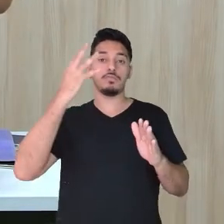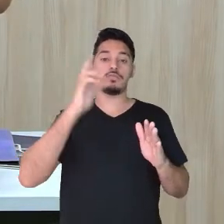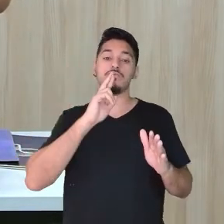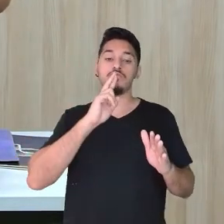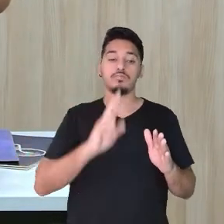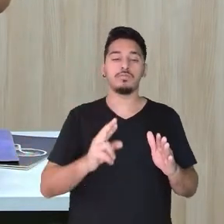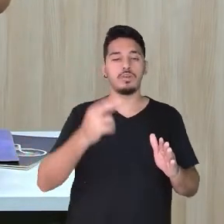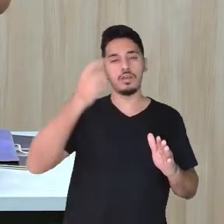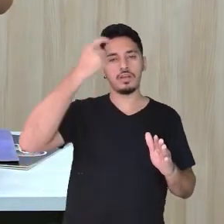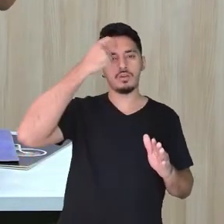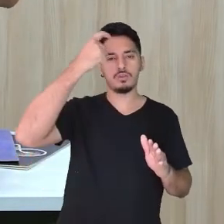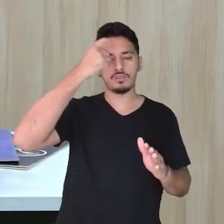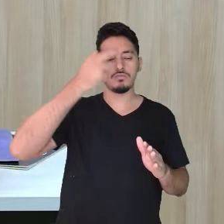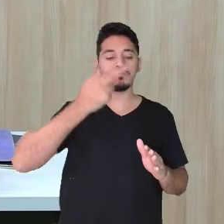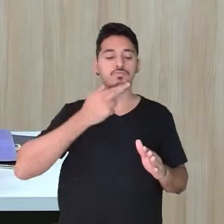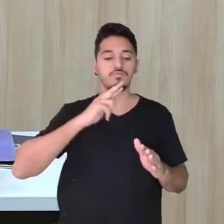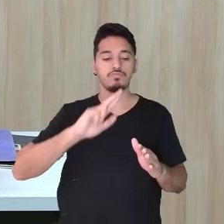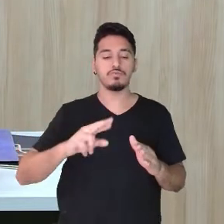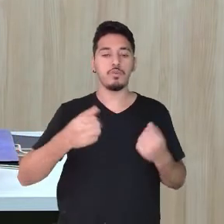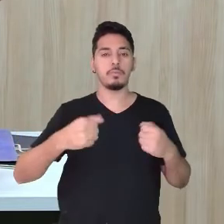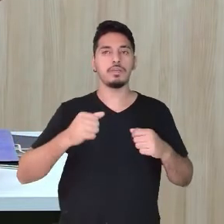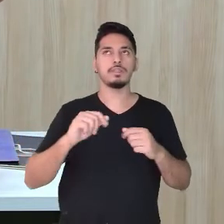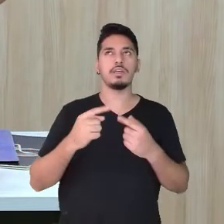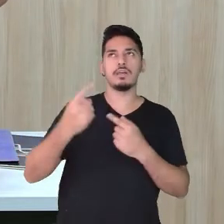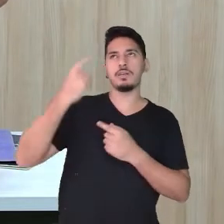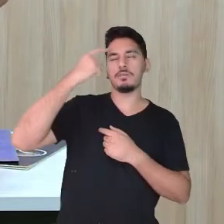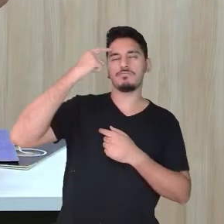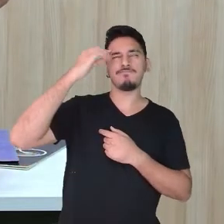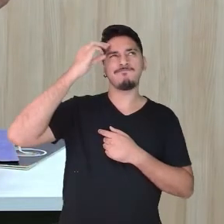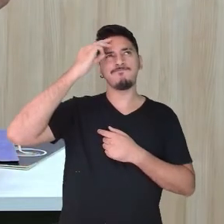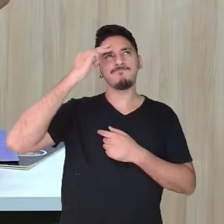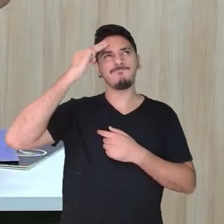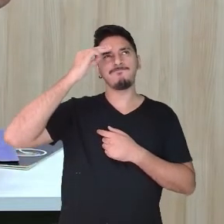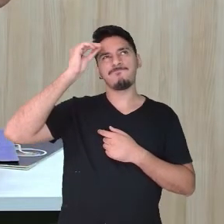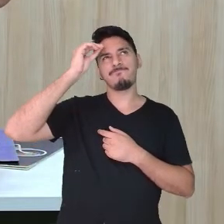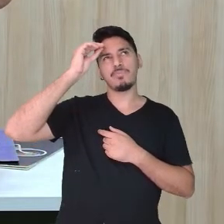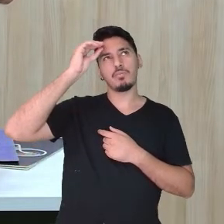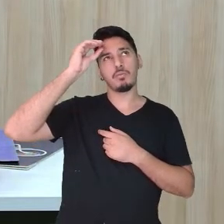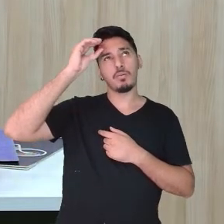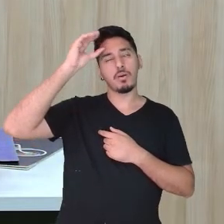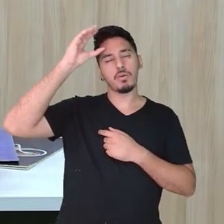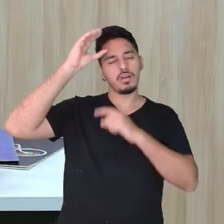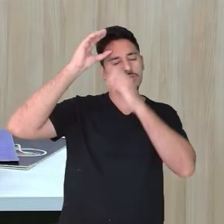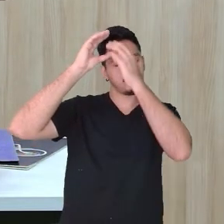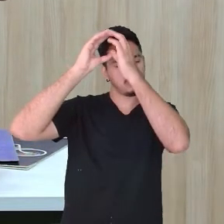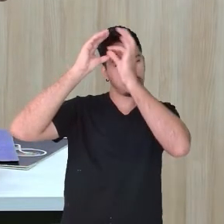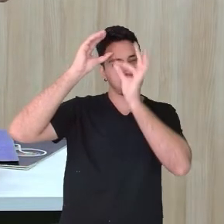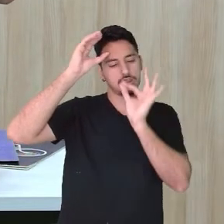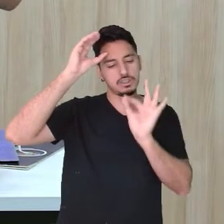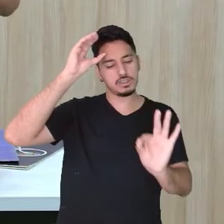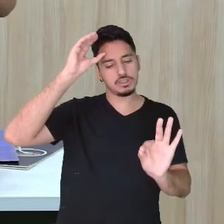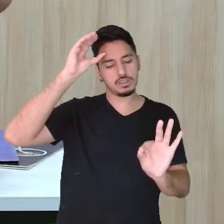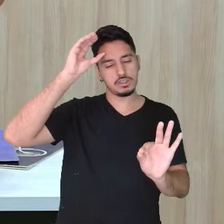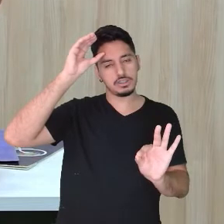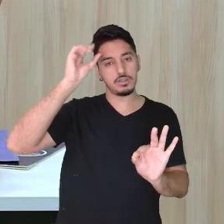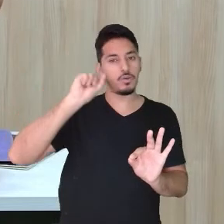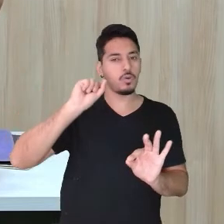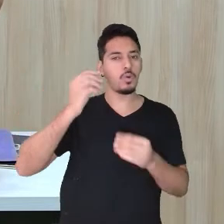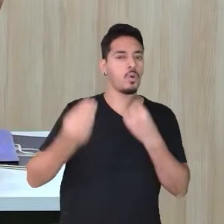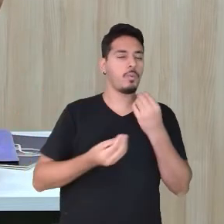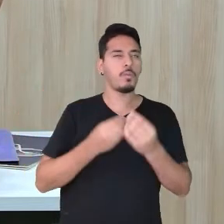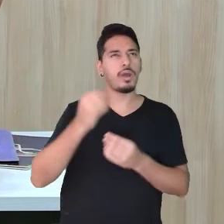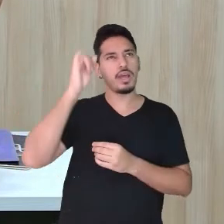minha consciência, vou precisar resgatar na minha memória, não é, o que foi fixado, de como é